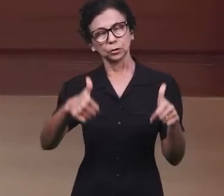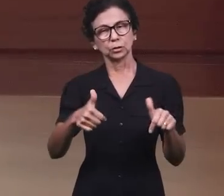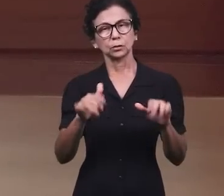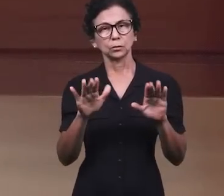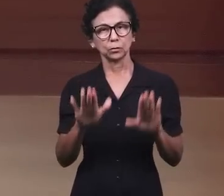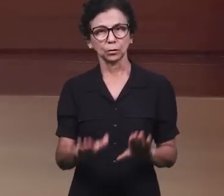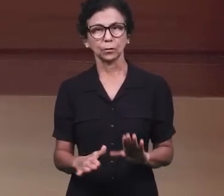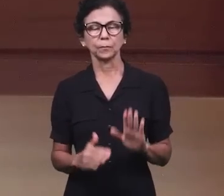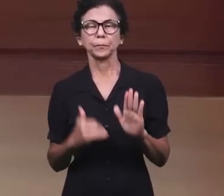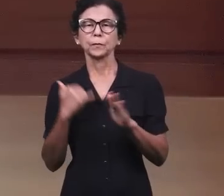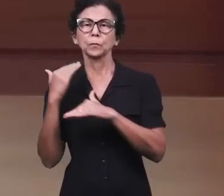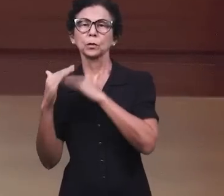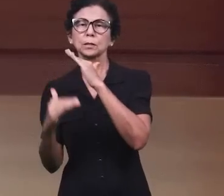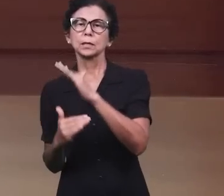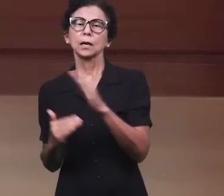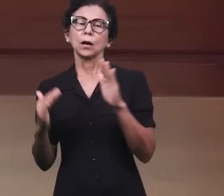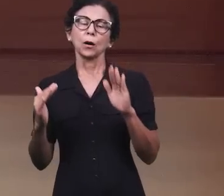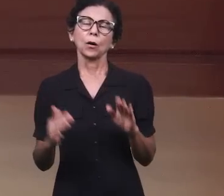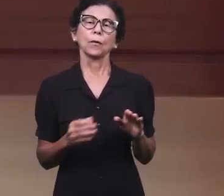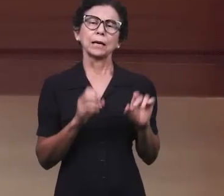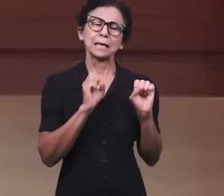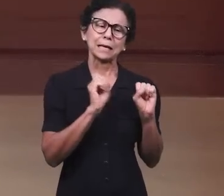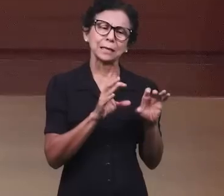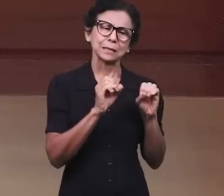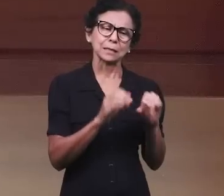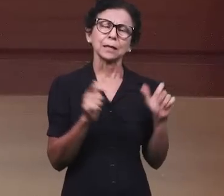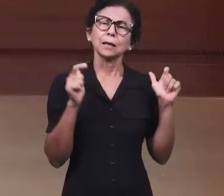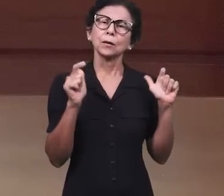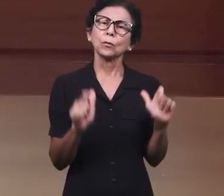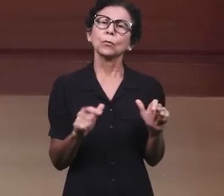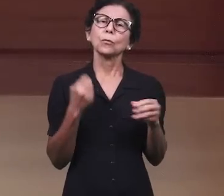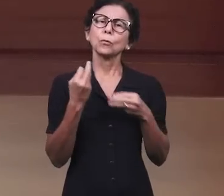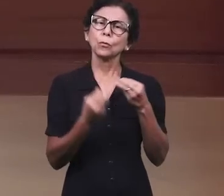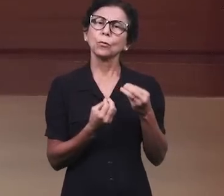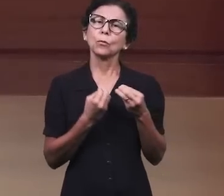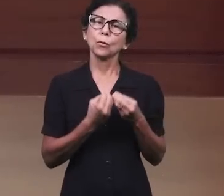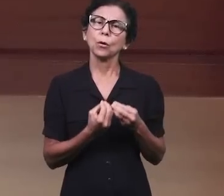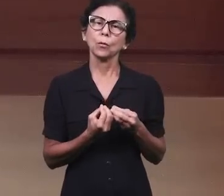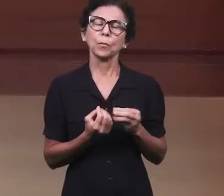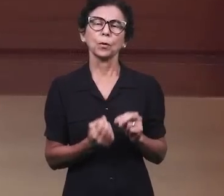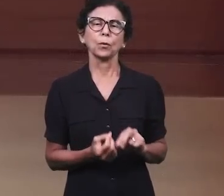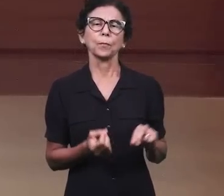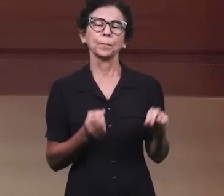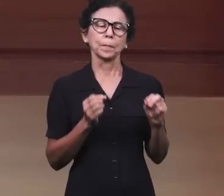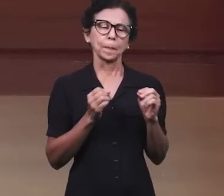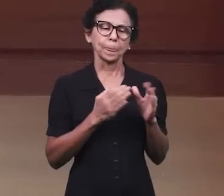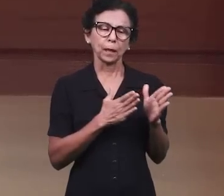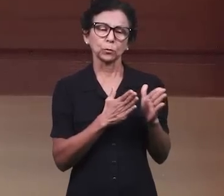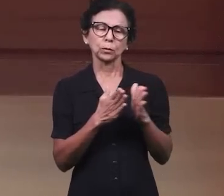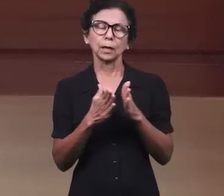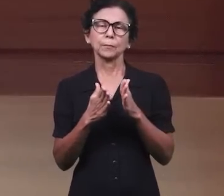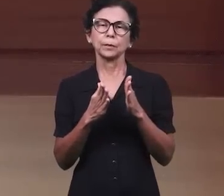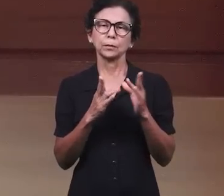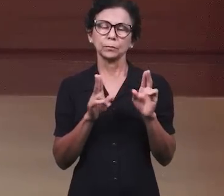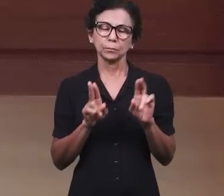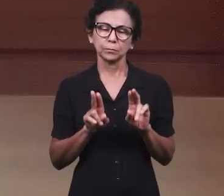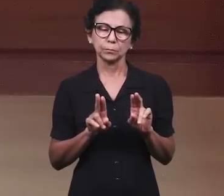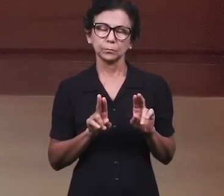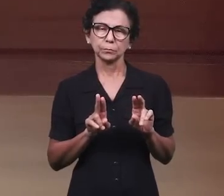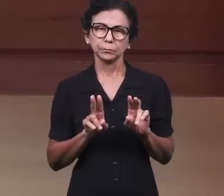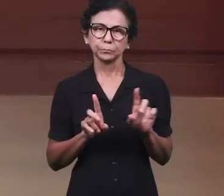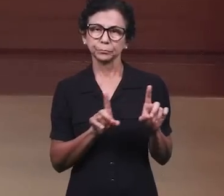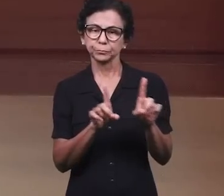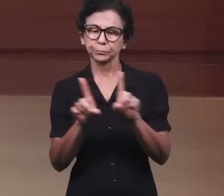vai operando, assentando, andando pelo caminho, deitando, levantando, é a palavra